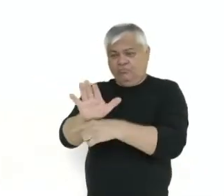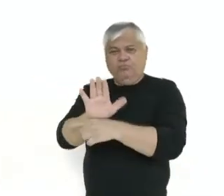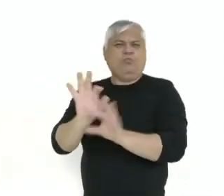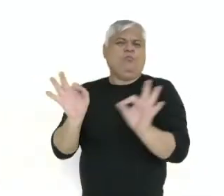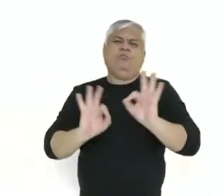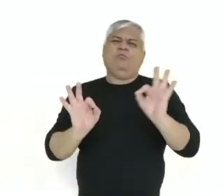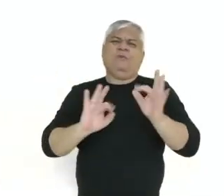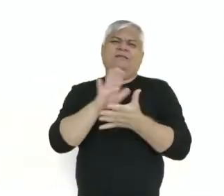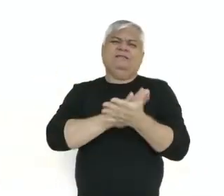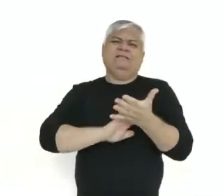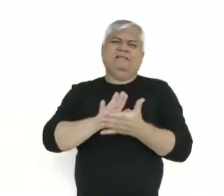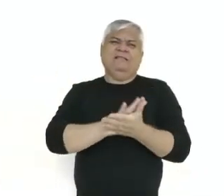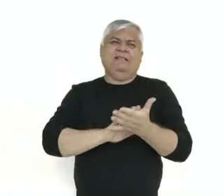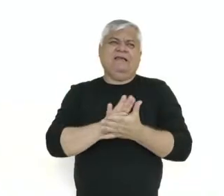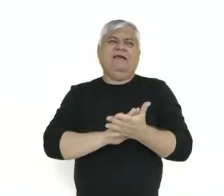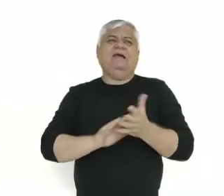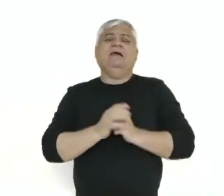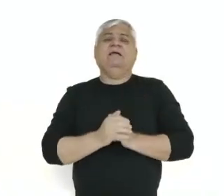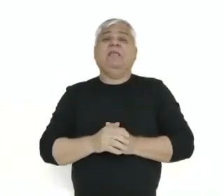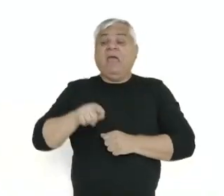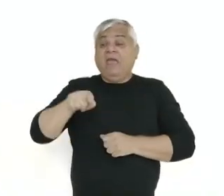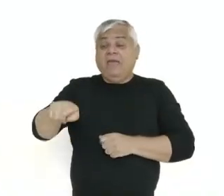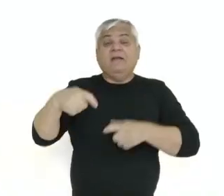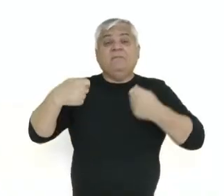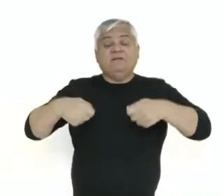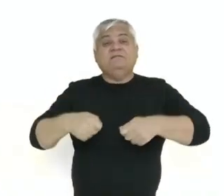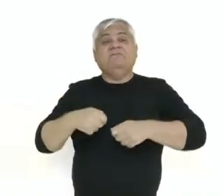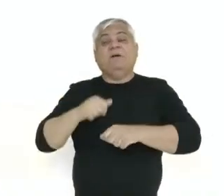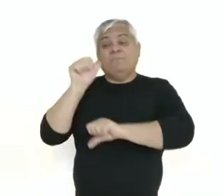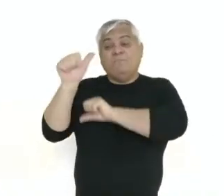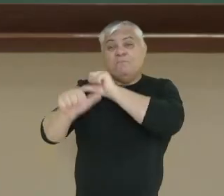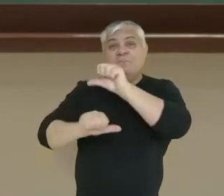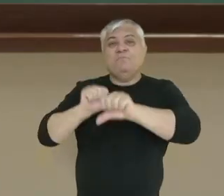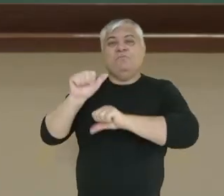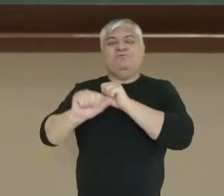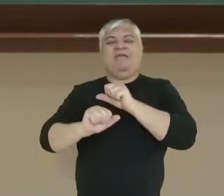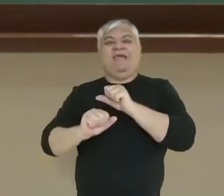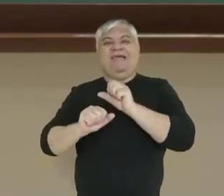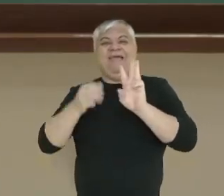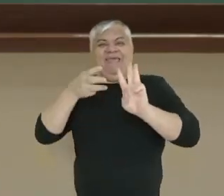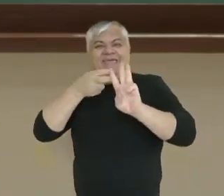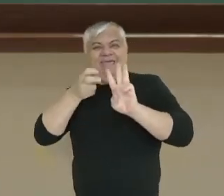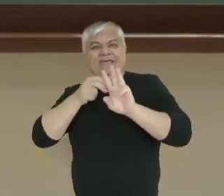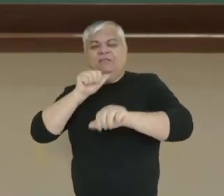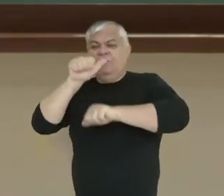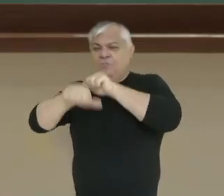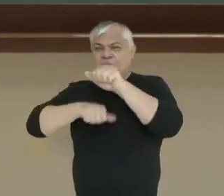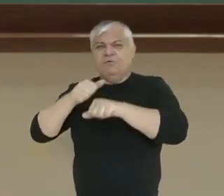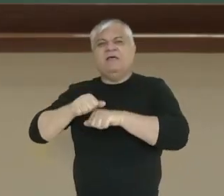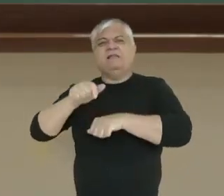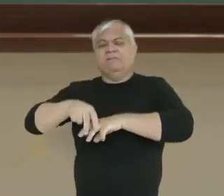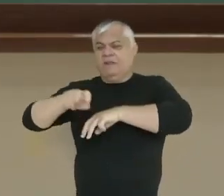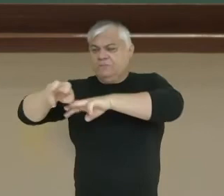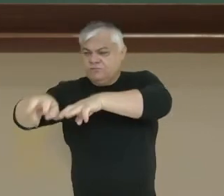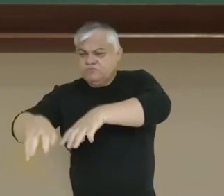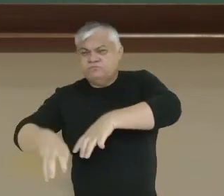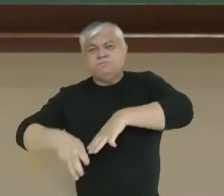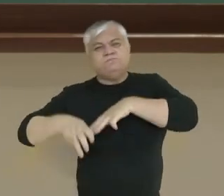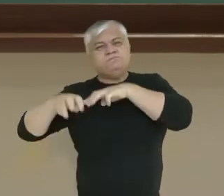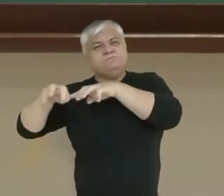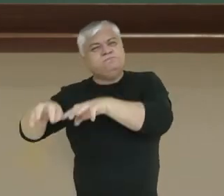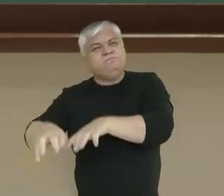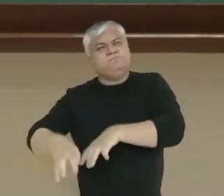medidas previam recursos para transformar os índios em agricultores, delimitar as suas terras